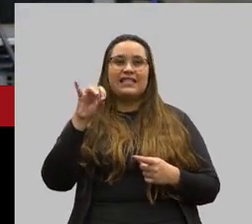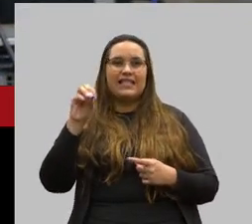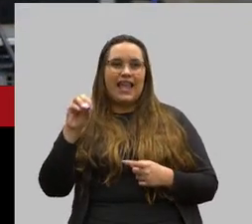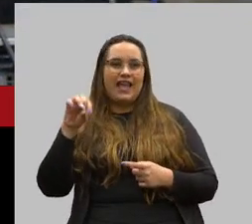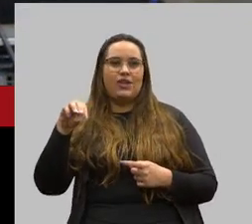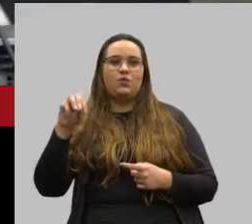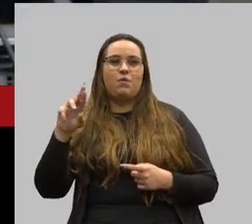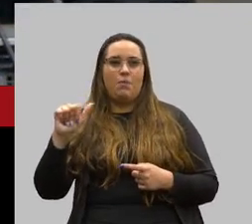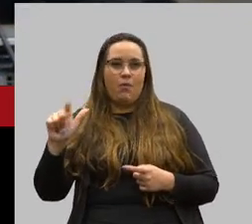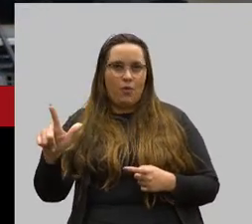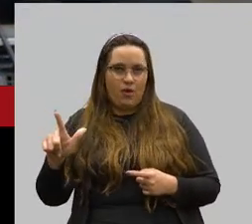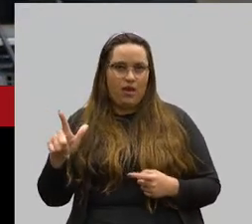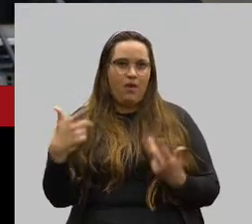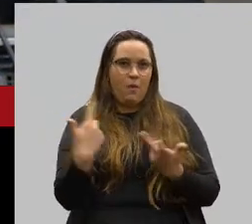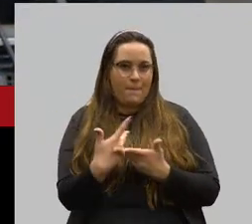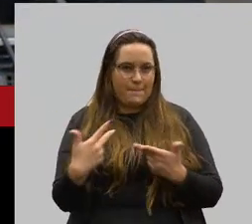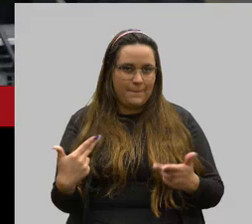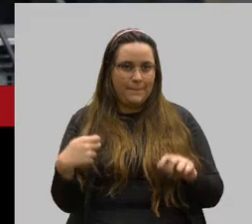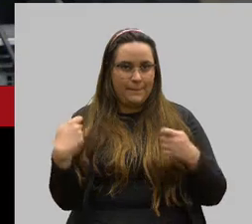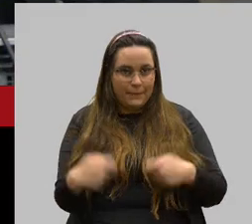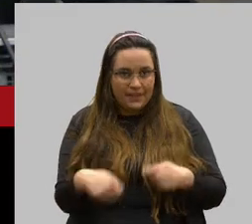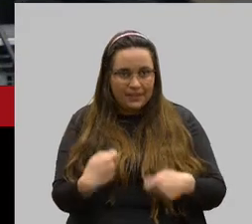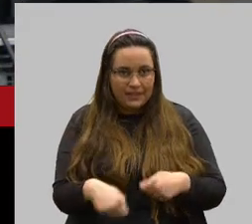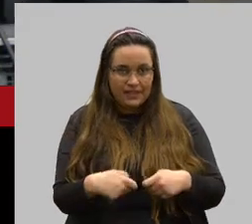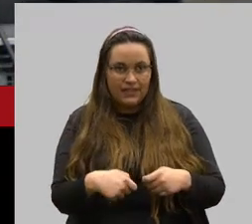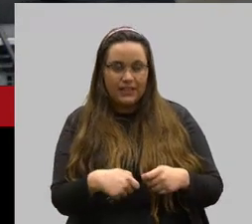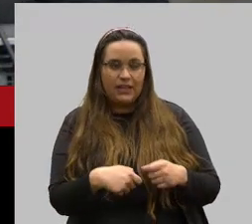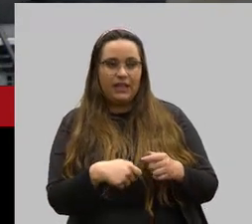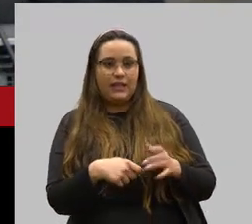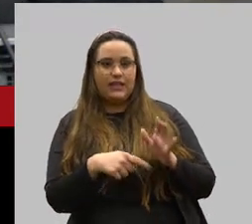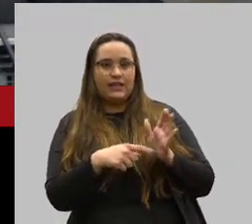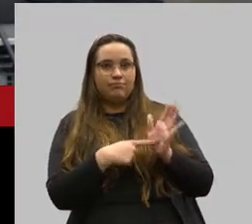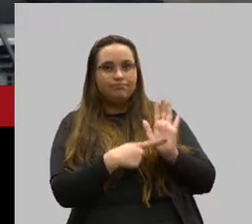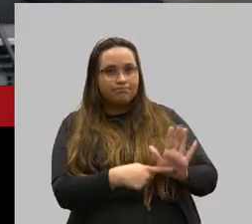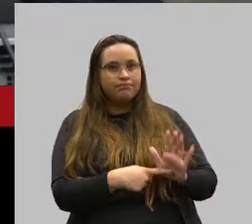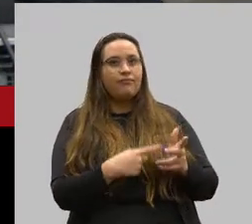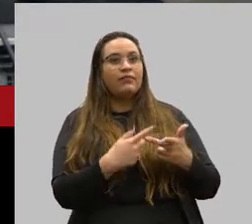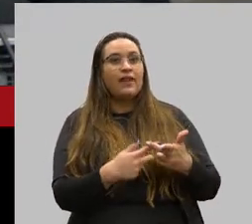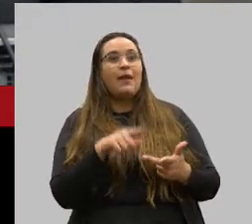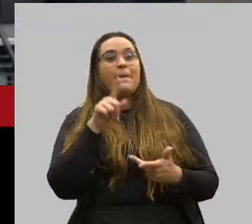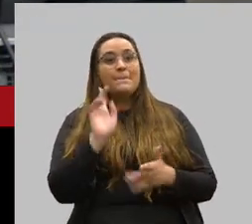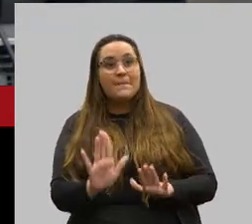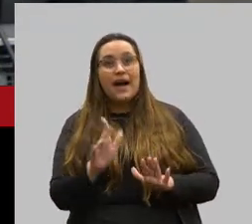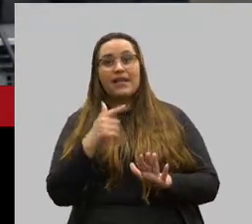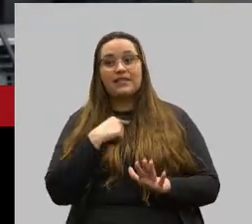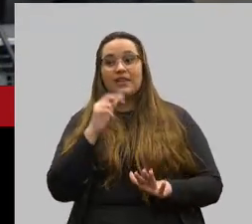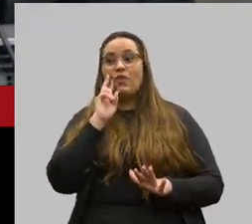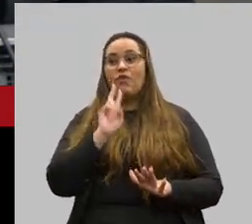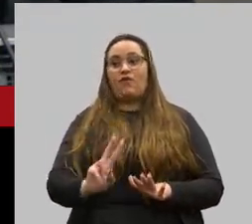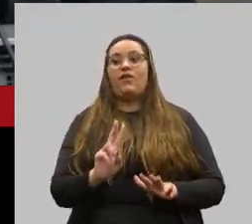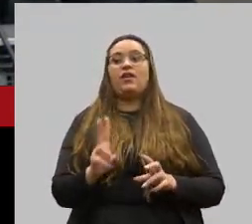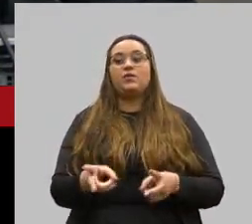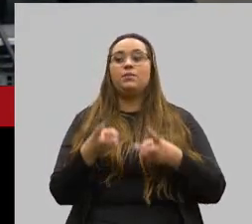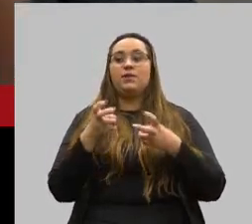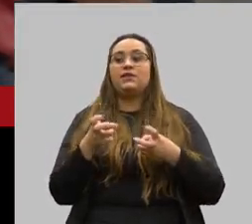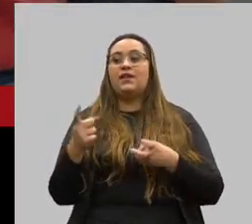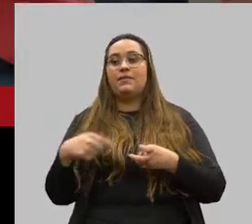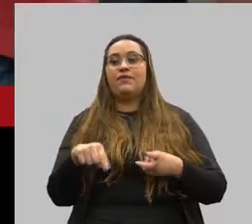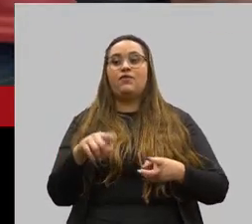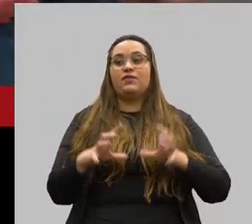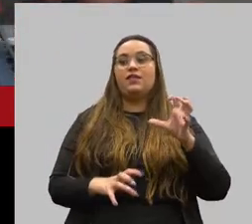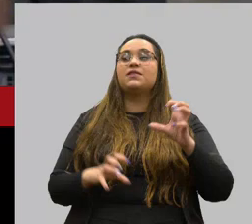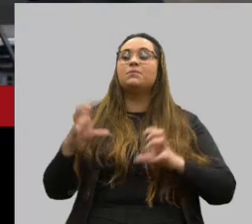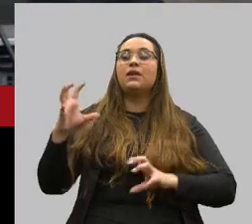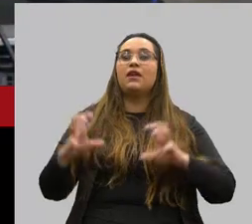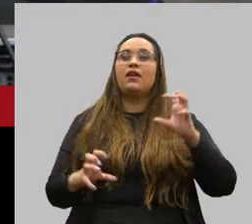enfrentada de forma estrutural mas eu acho que vocês brigam com o diagnóstico e aí eu já tenho já fiz